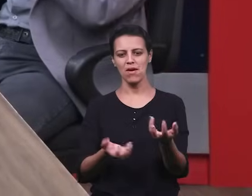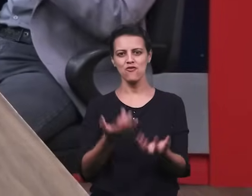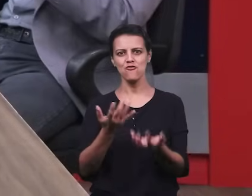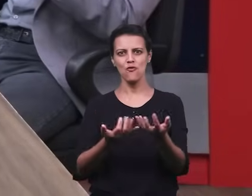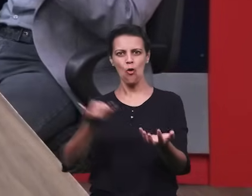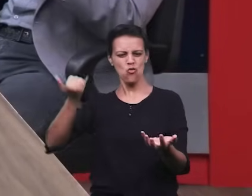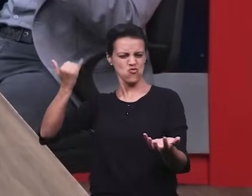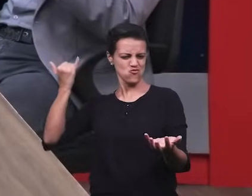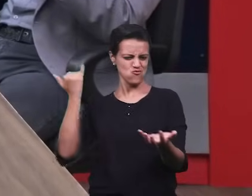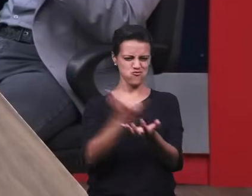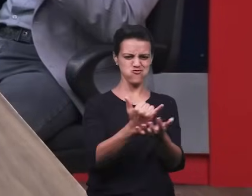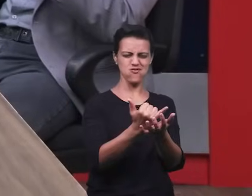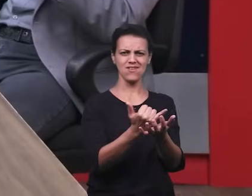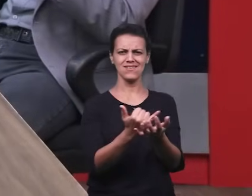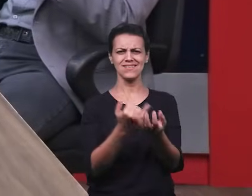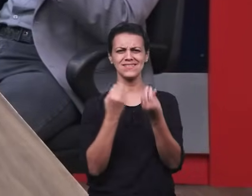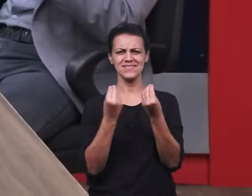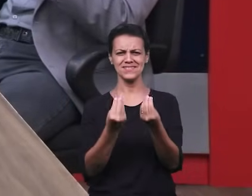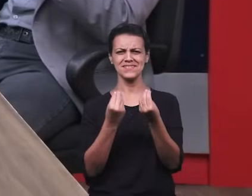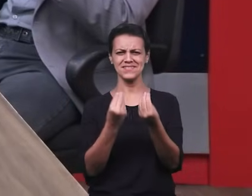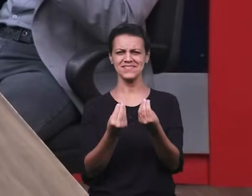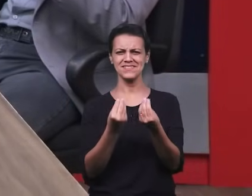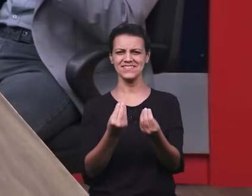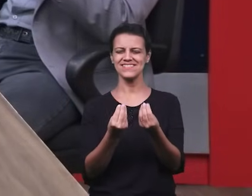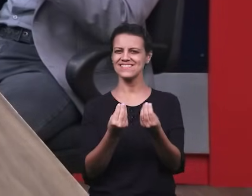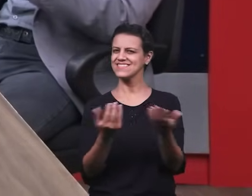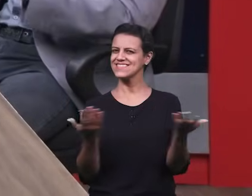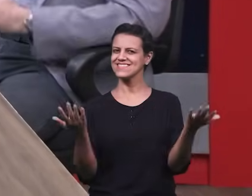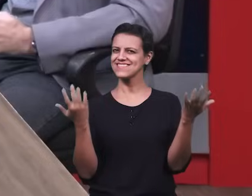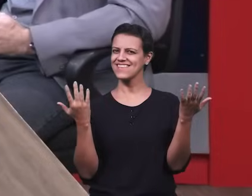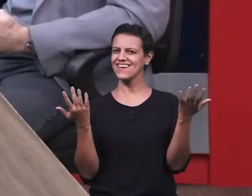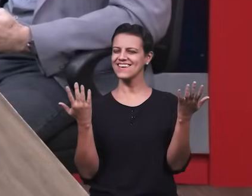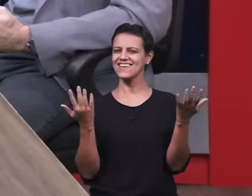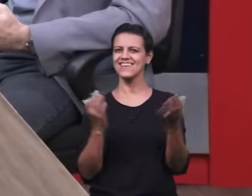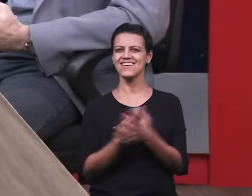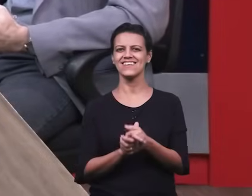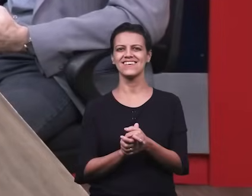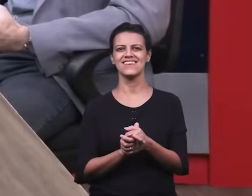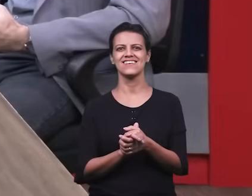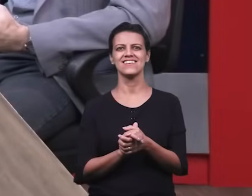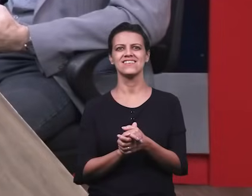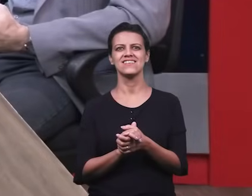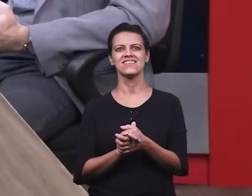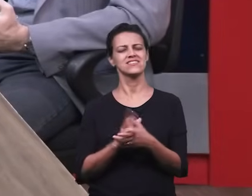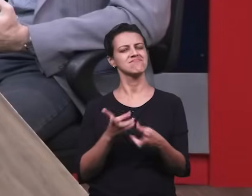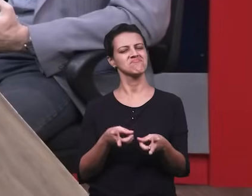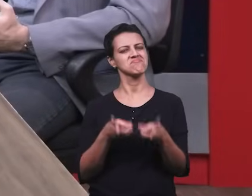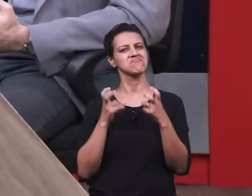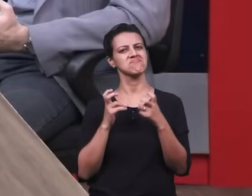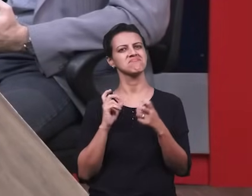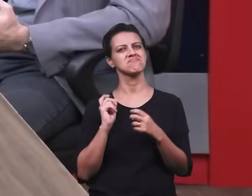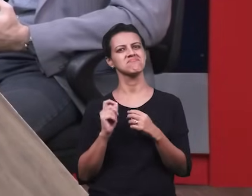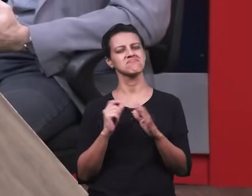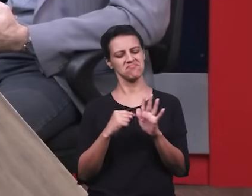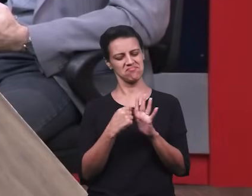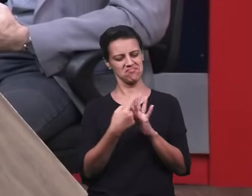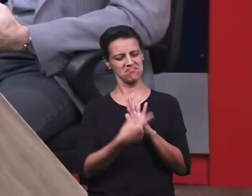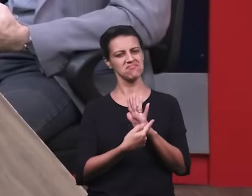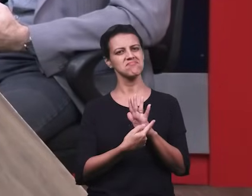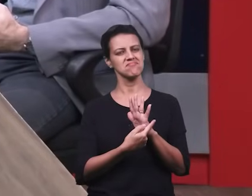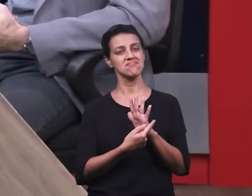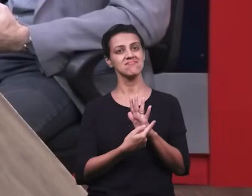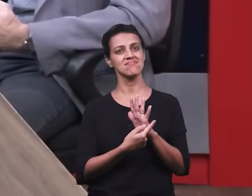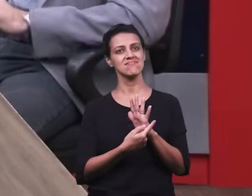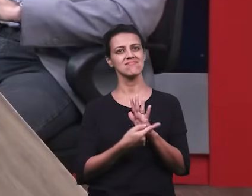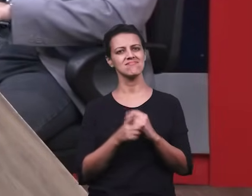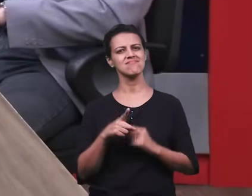faz isso? Isso é só pela revelação do Espírito. E repara os irmãos o seguinte, dentro desse conceito dos 5 sentidos, quando a